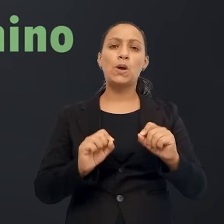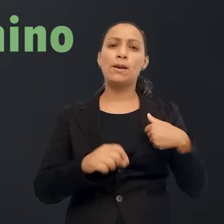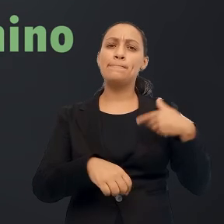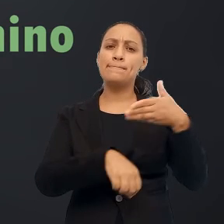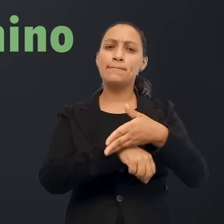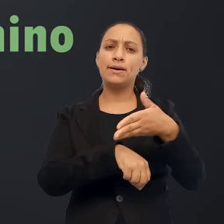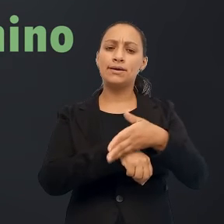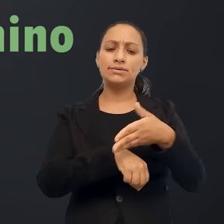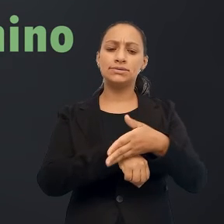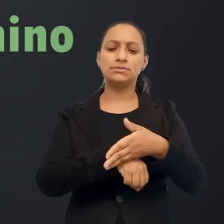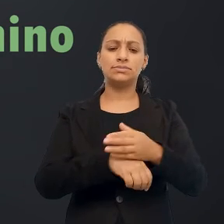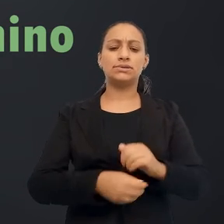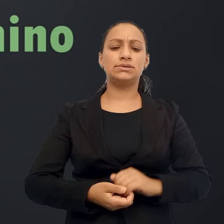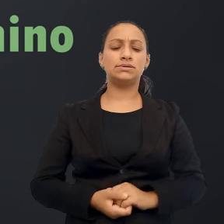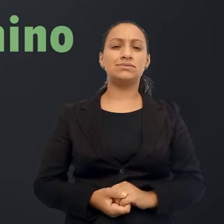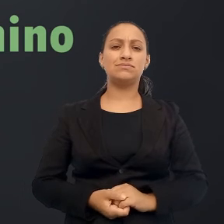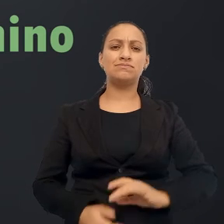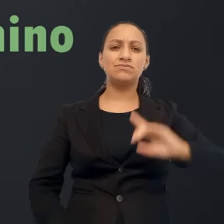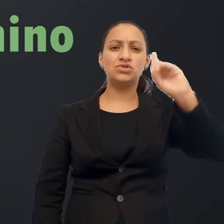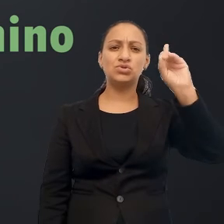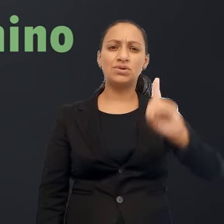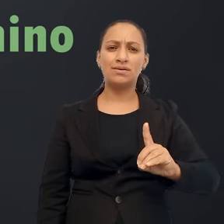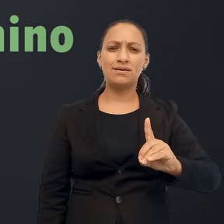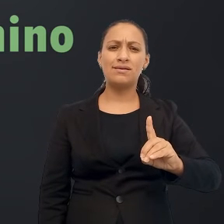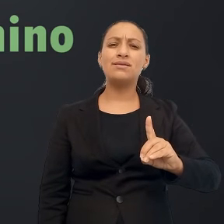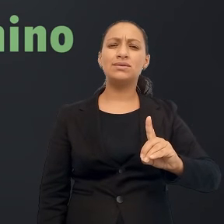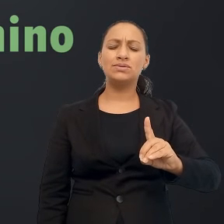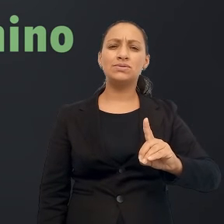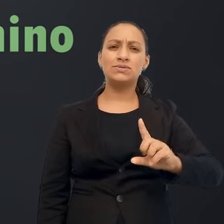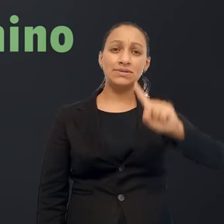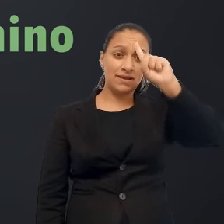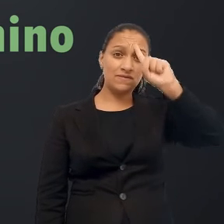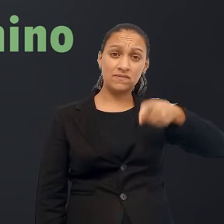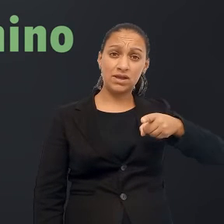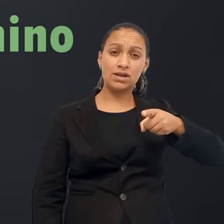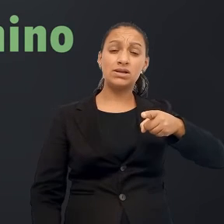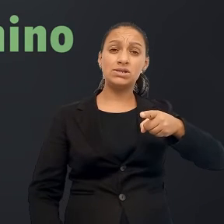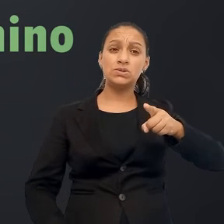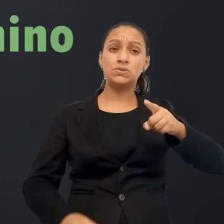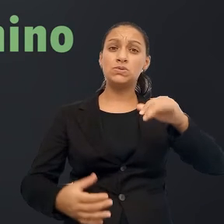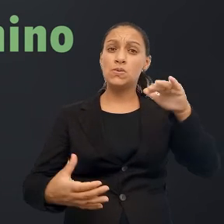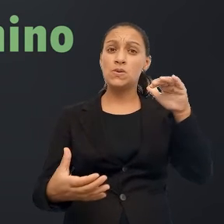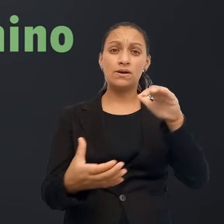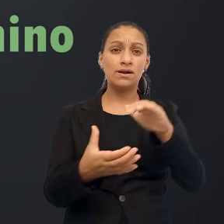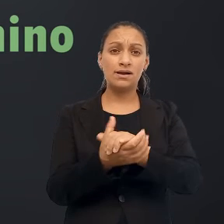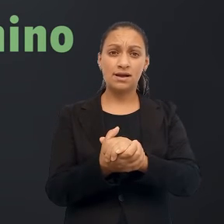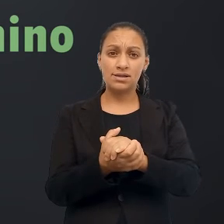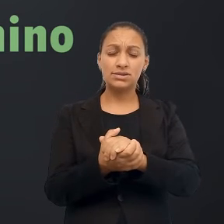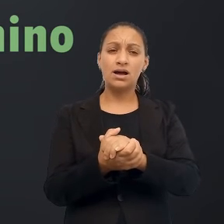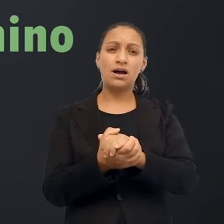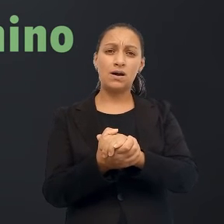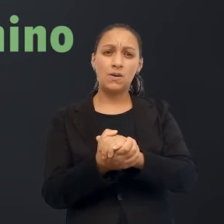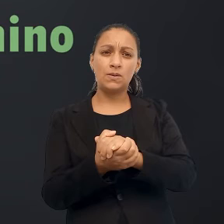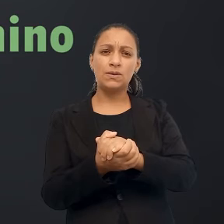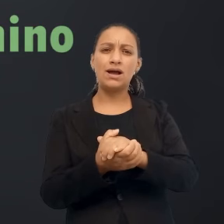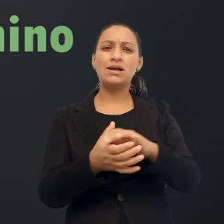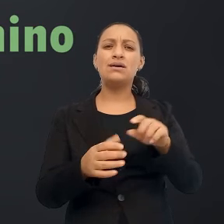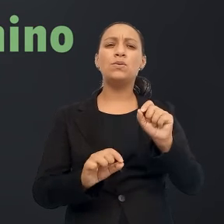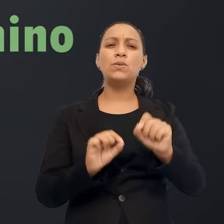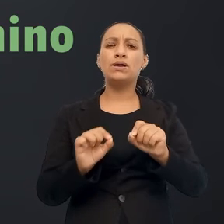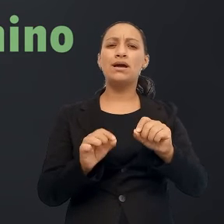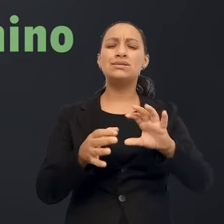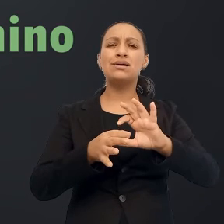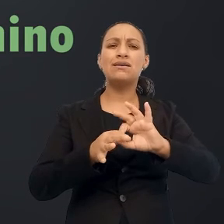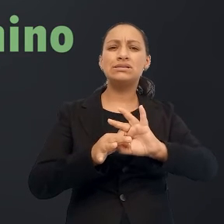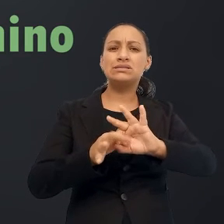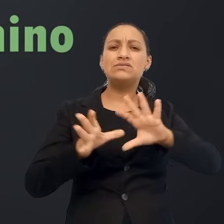participação, de direitos e deveres do casal, essa desvinculação